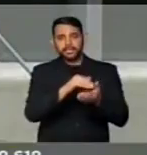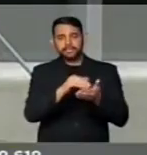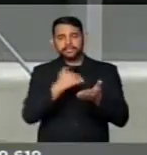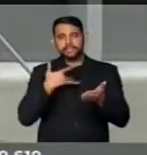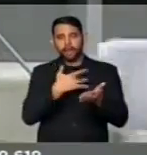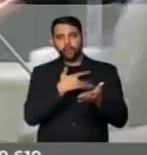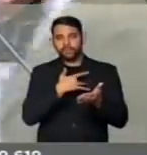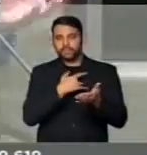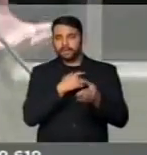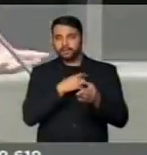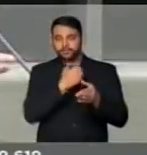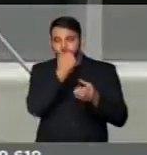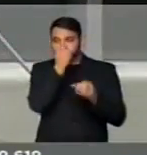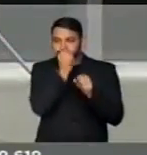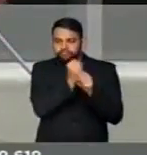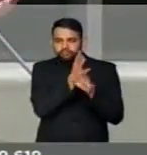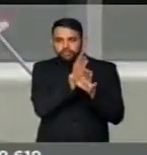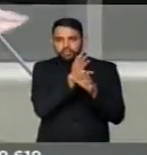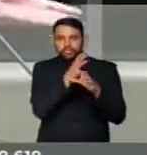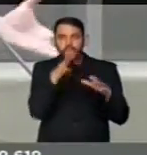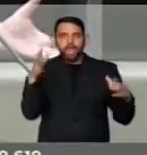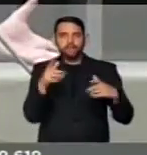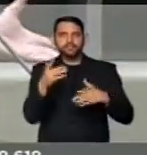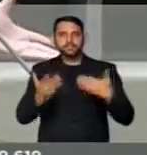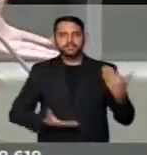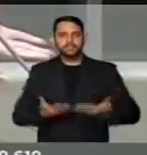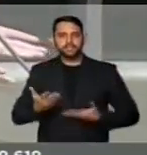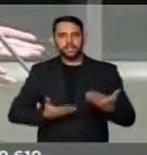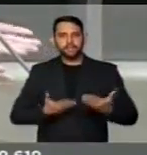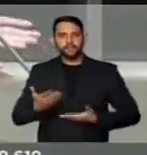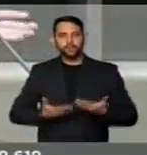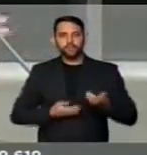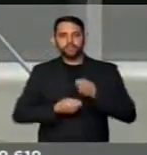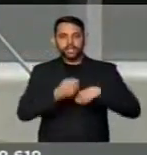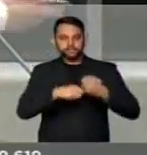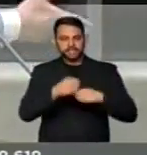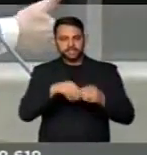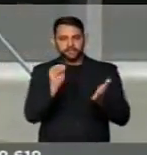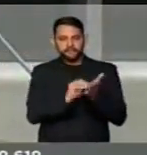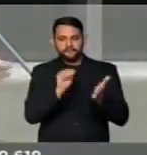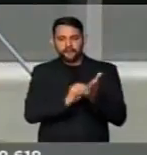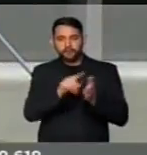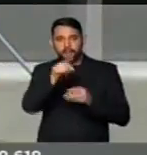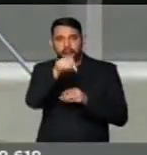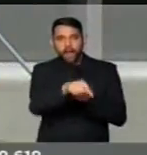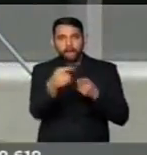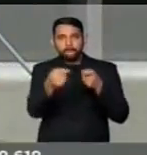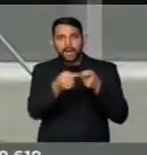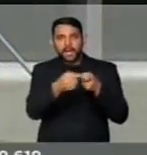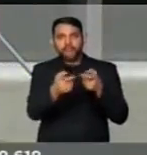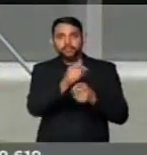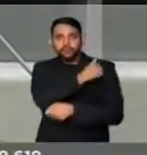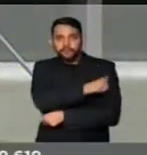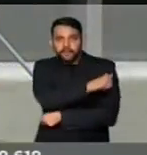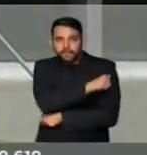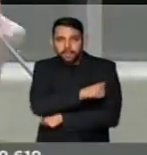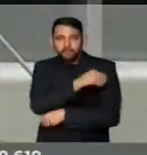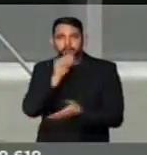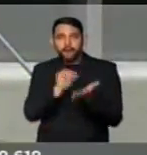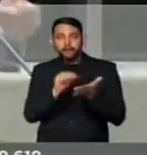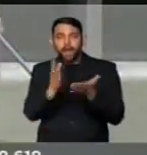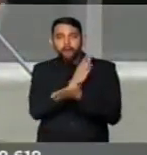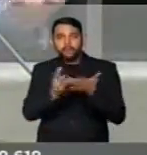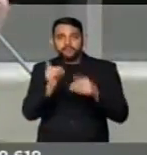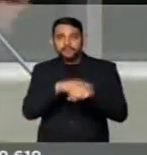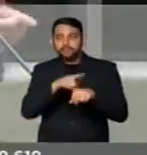estão abarrotadas de funcionário no administrativo e falta na ponta. O atendimento normalmente